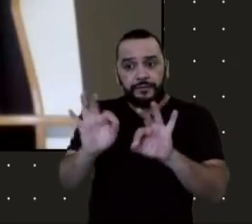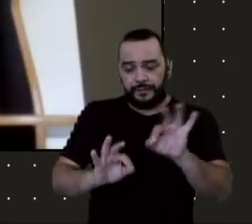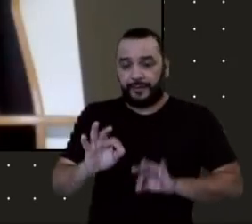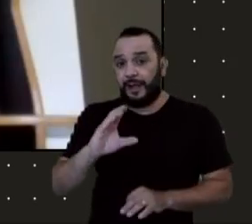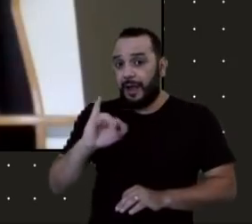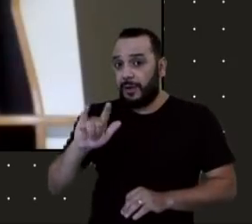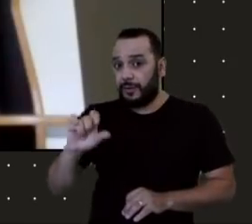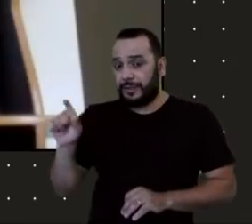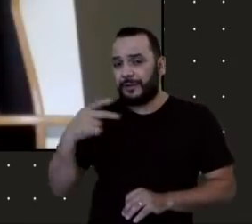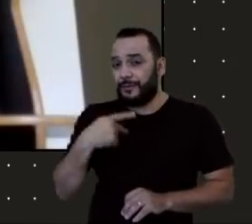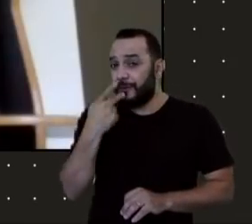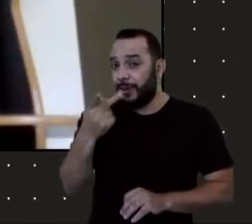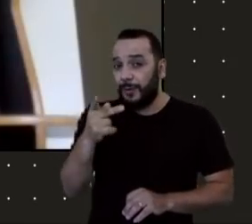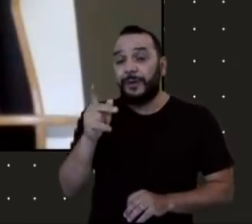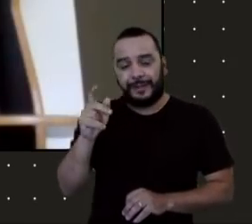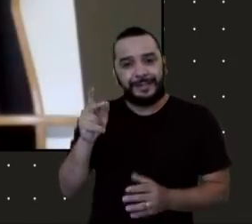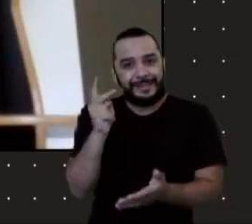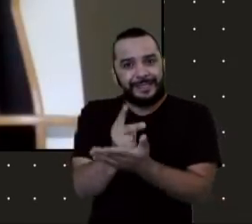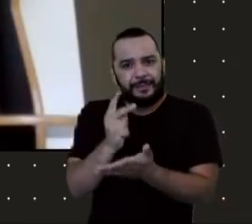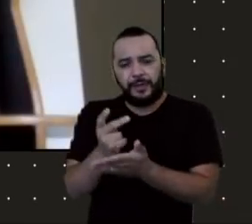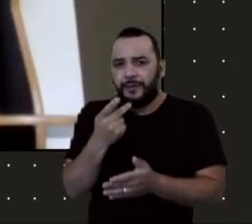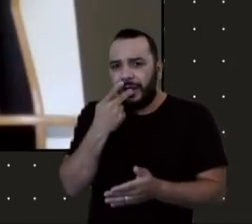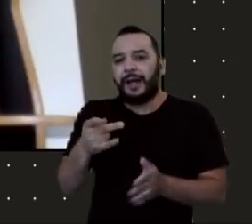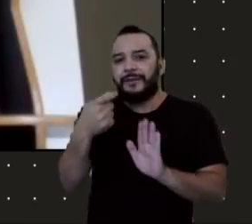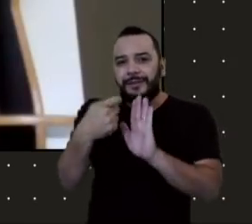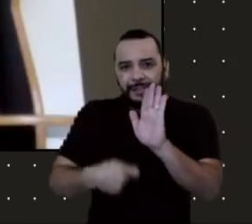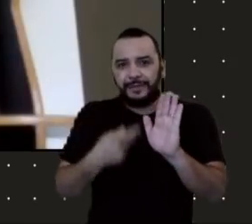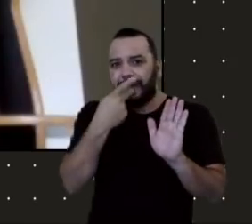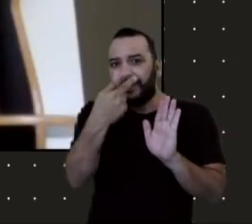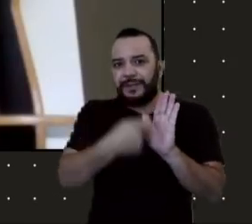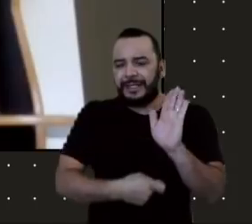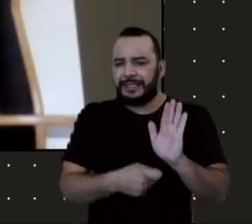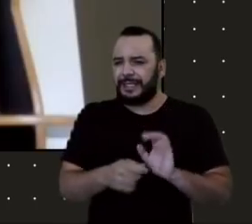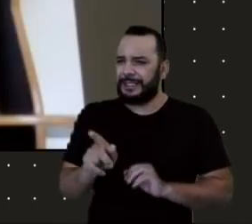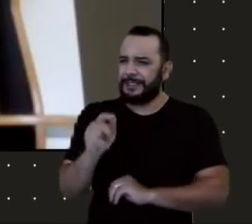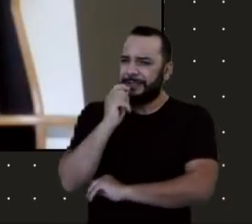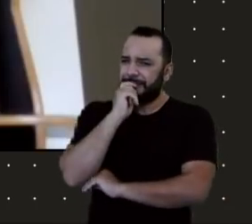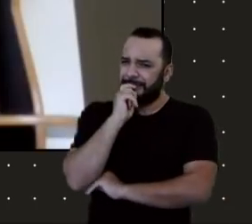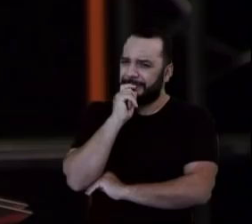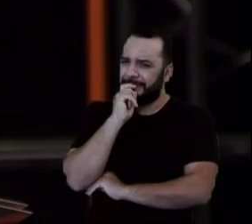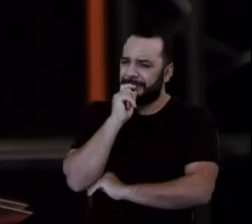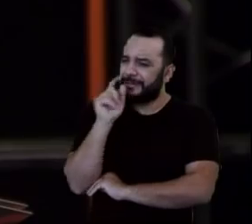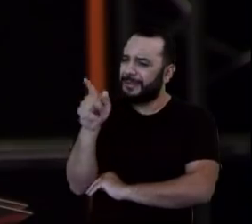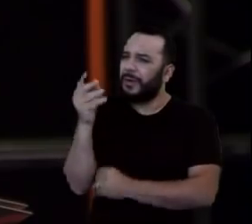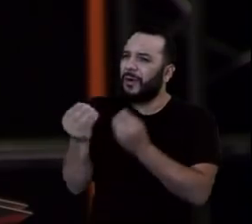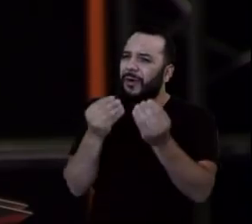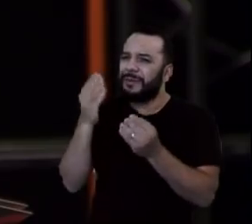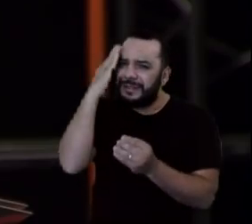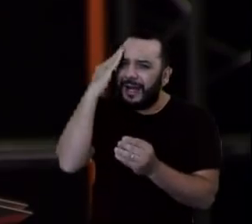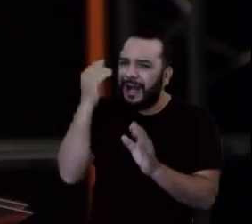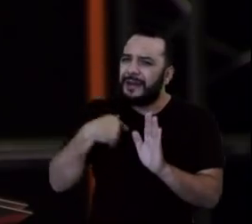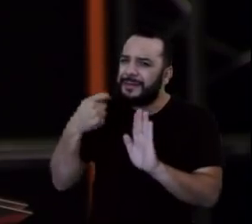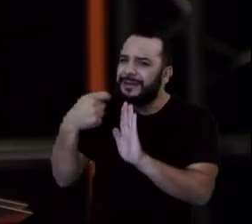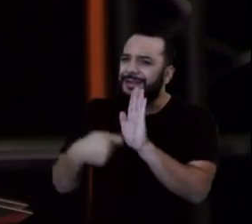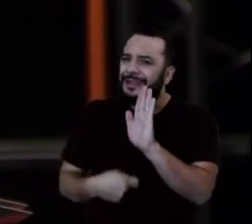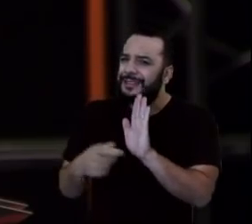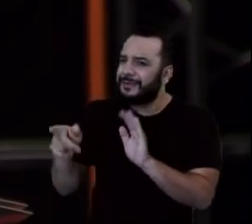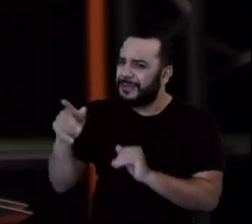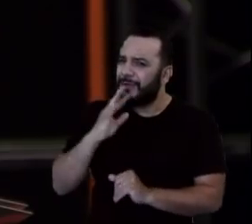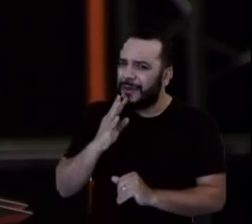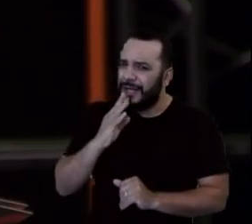Ricardo Fernandes, ele reparou que eu falava o texto da peça antes das atrizes. Ele achou aquilo estranho e falou assim,